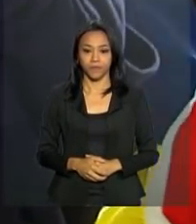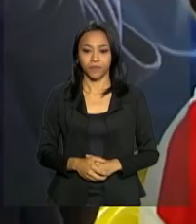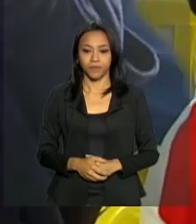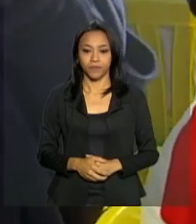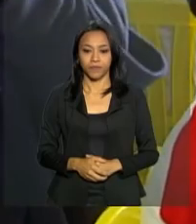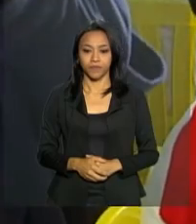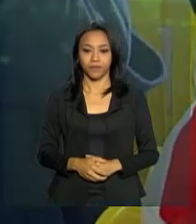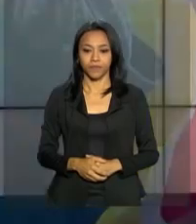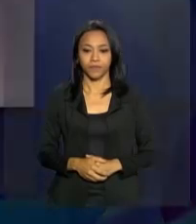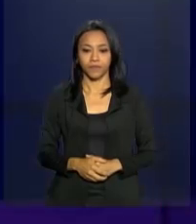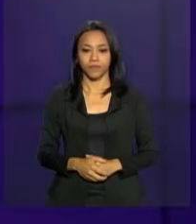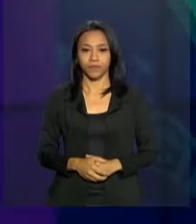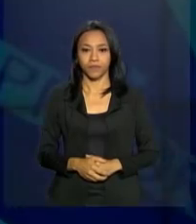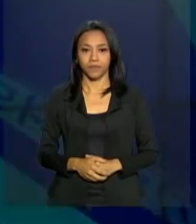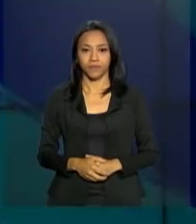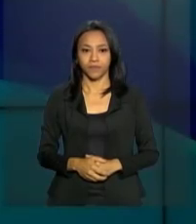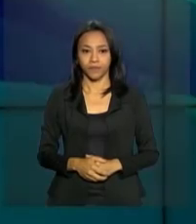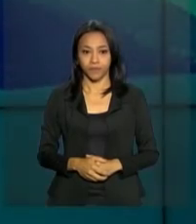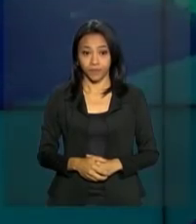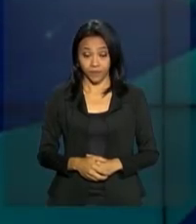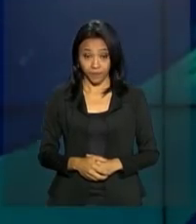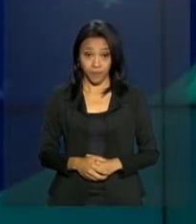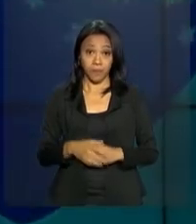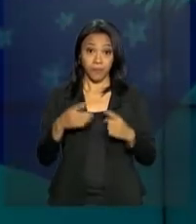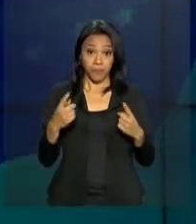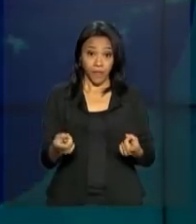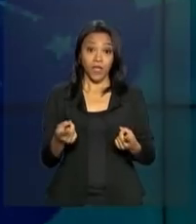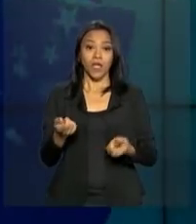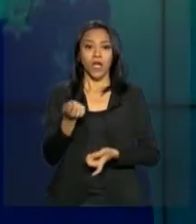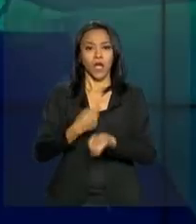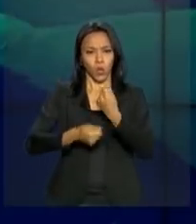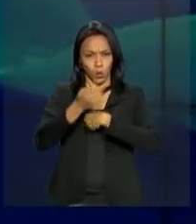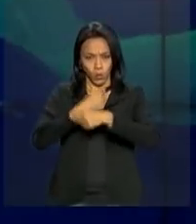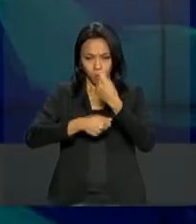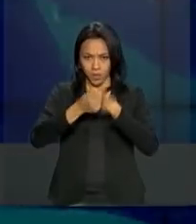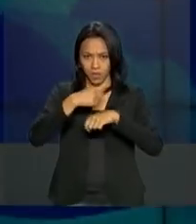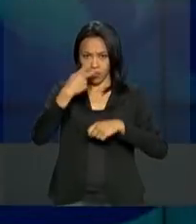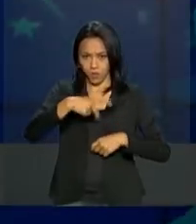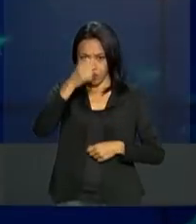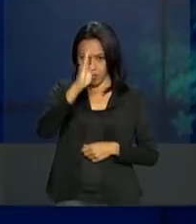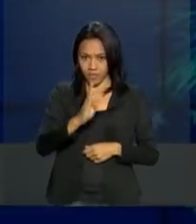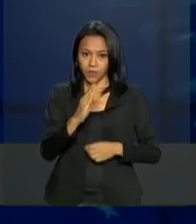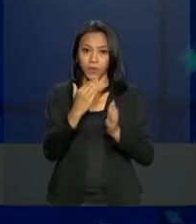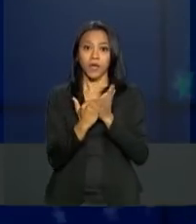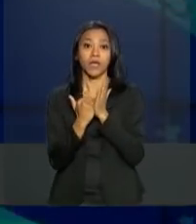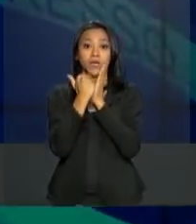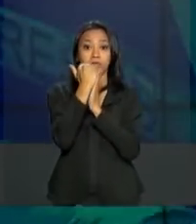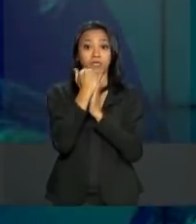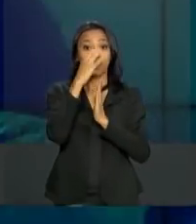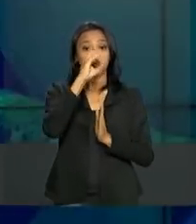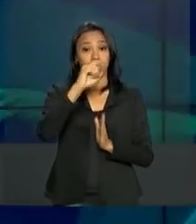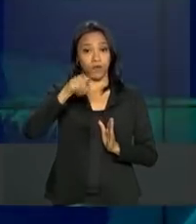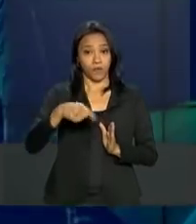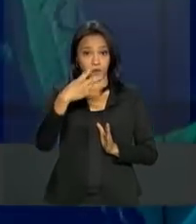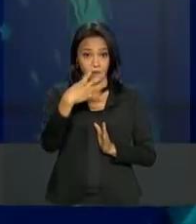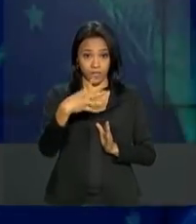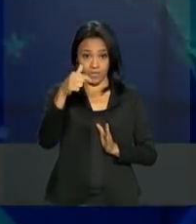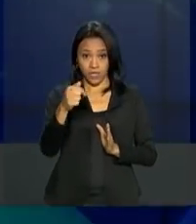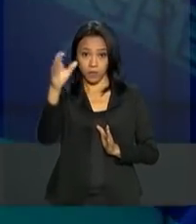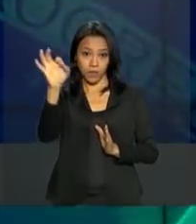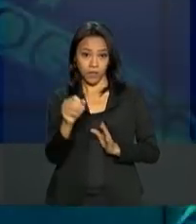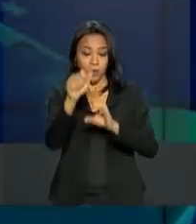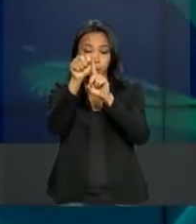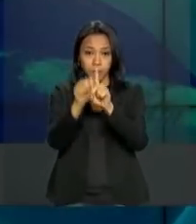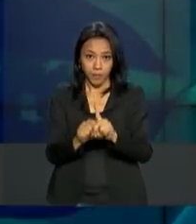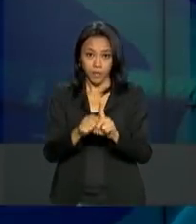a atividade econômica brasileira cresceu 0,47 por cento em agosto de acordo